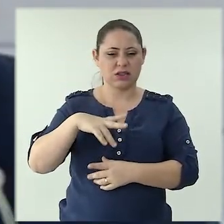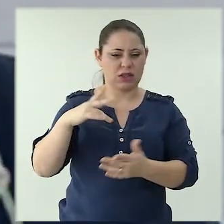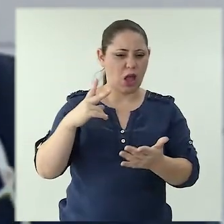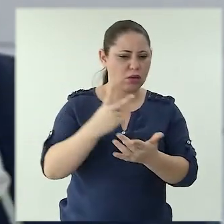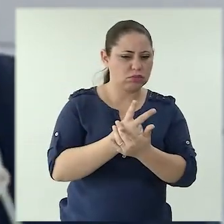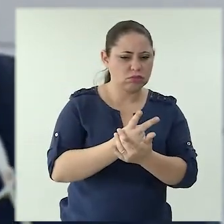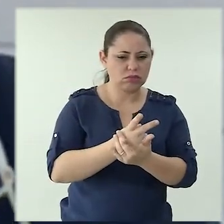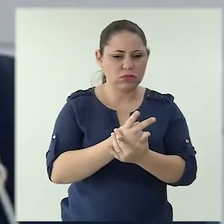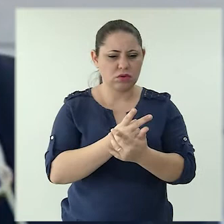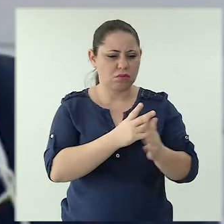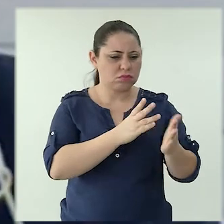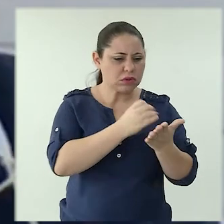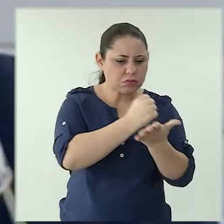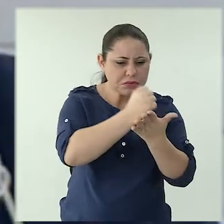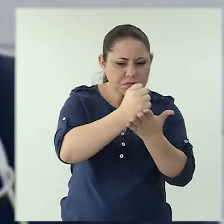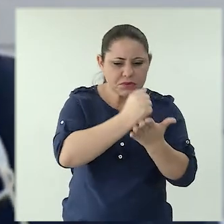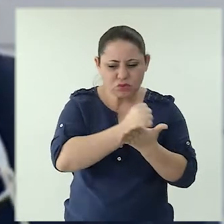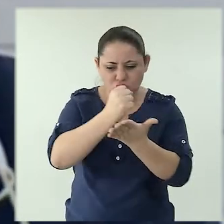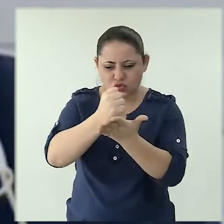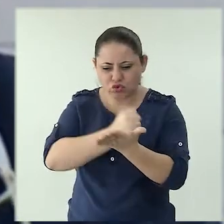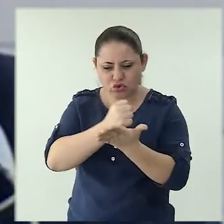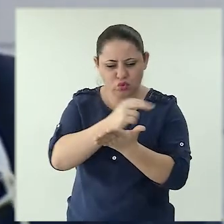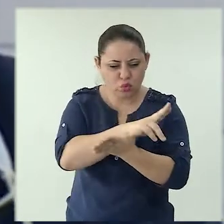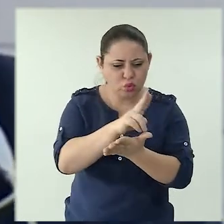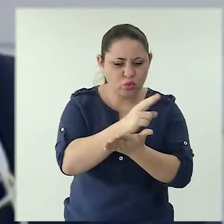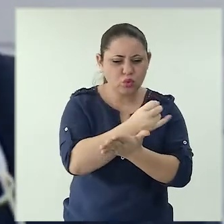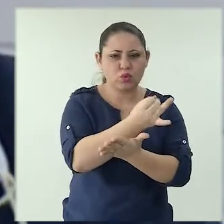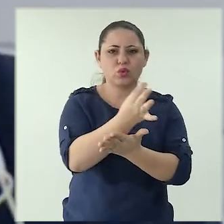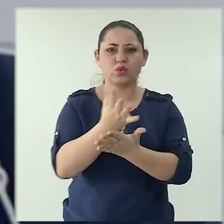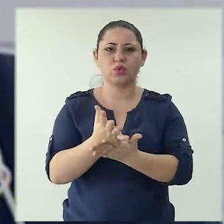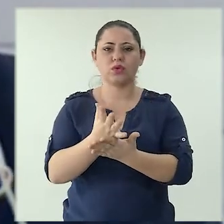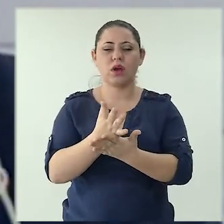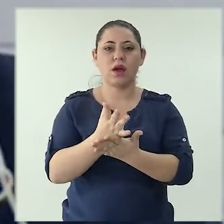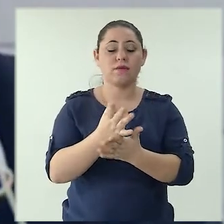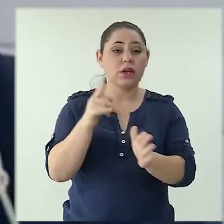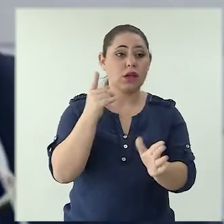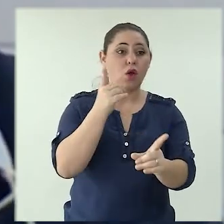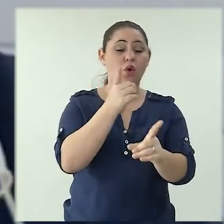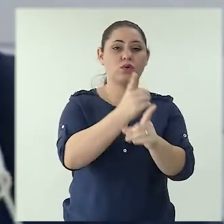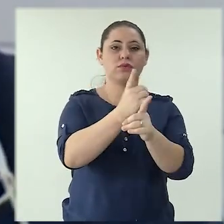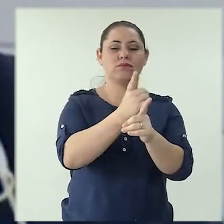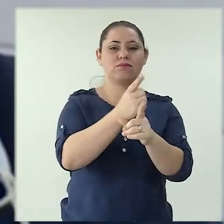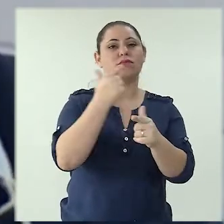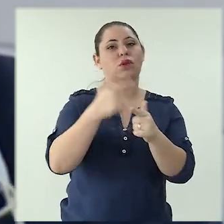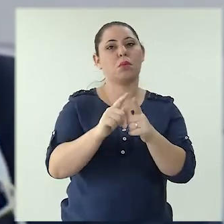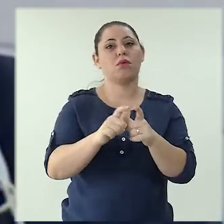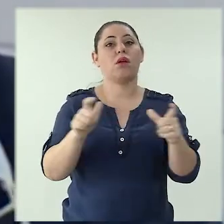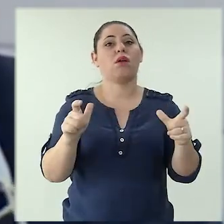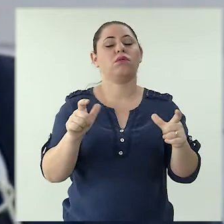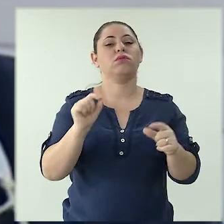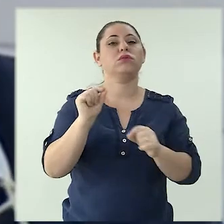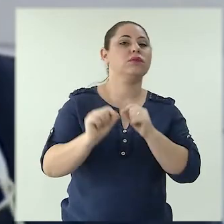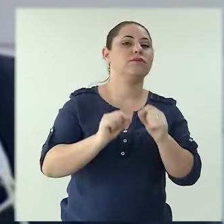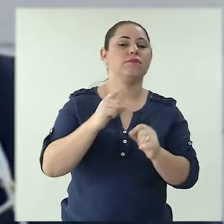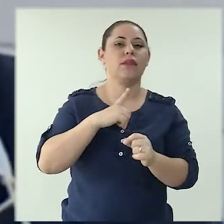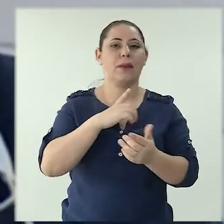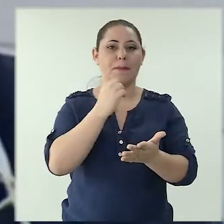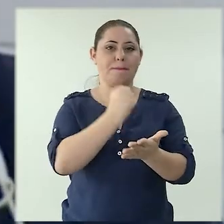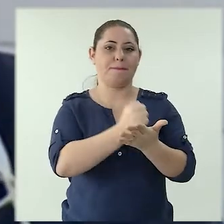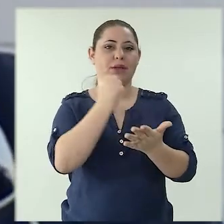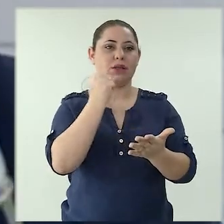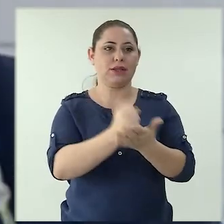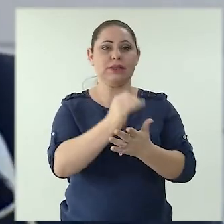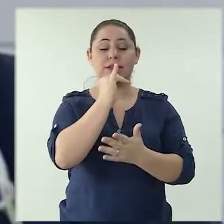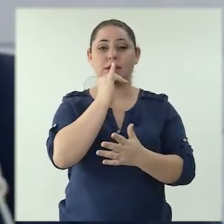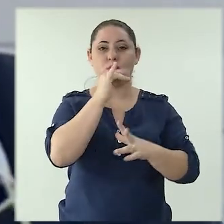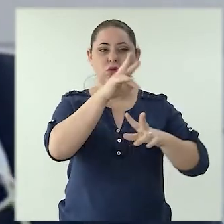buscar as outras matrículas até ele encontrar a matrícula específica. O problema maior é quando você tem uma matrícula, por exemplo,